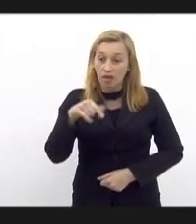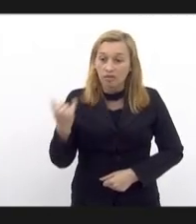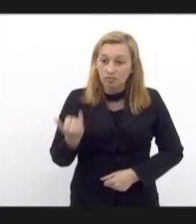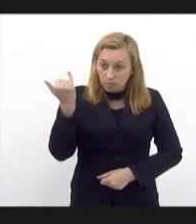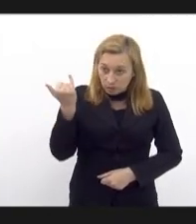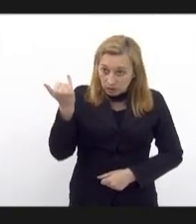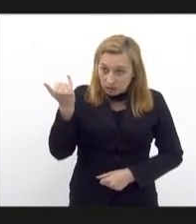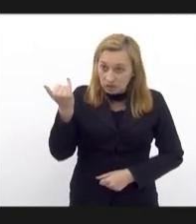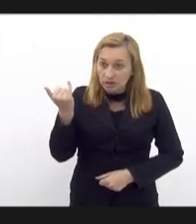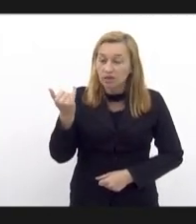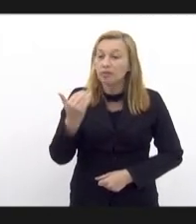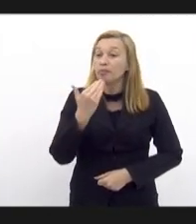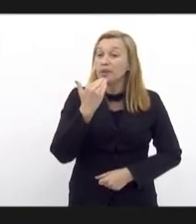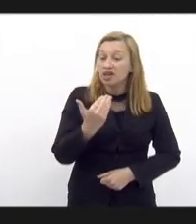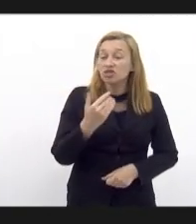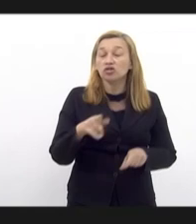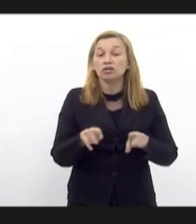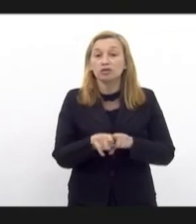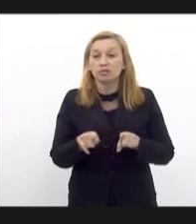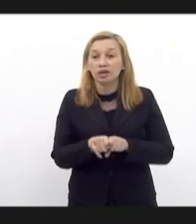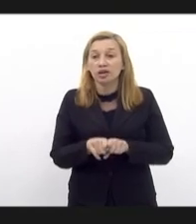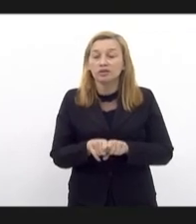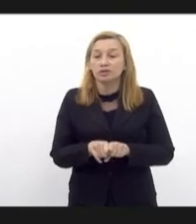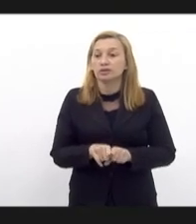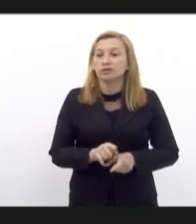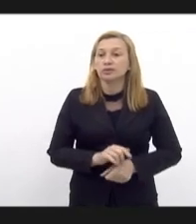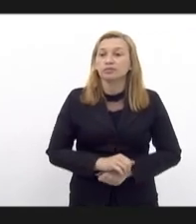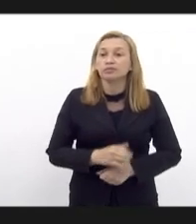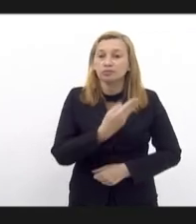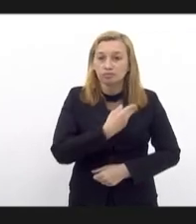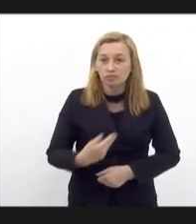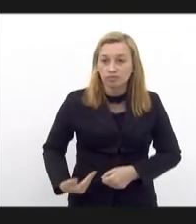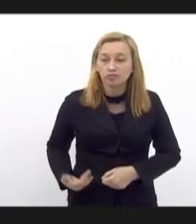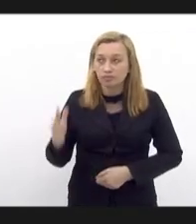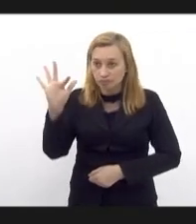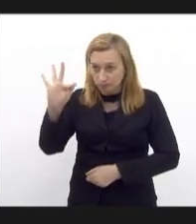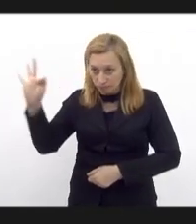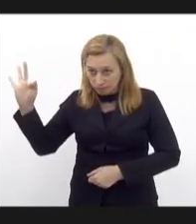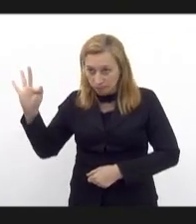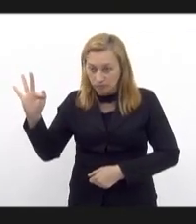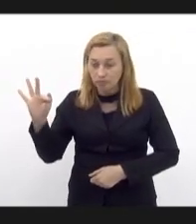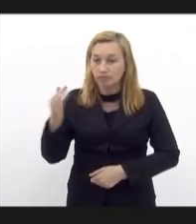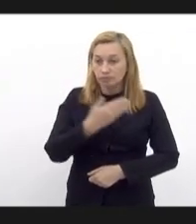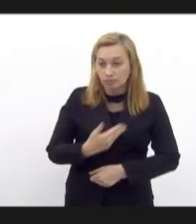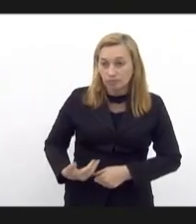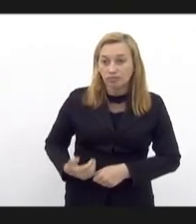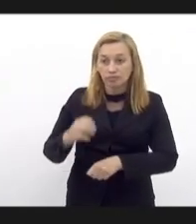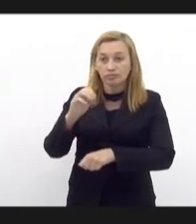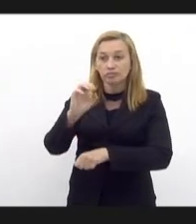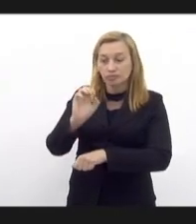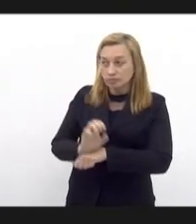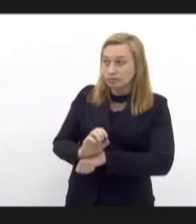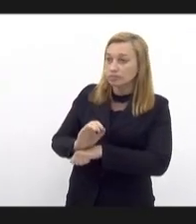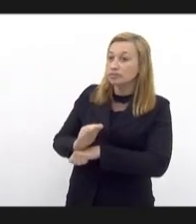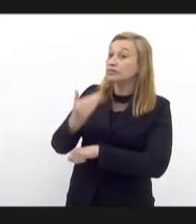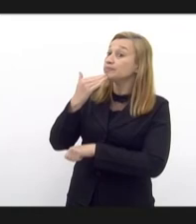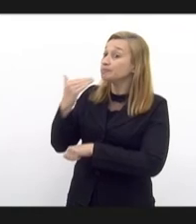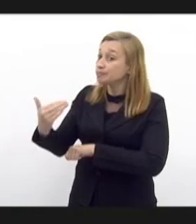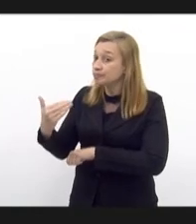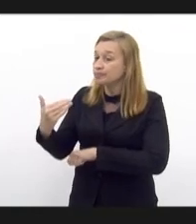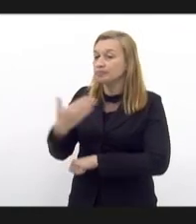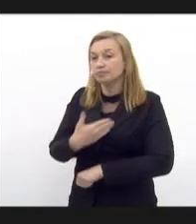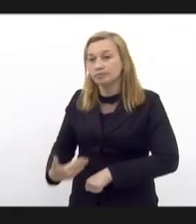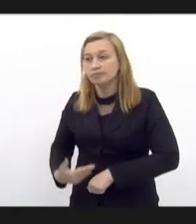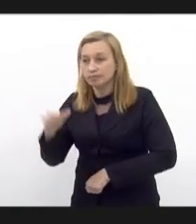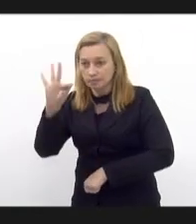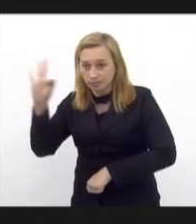importante. Solicitar que o governo federal, que o governo estadual tem que solicitar ao governo federal, é